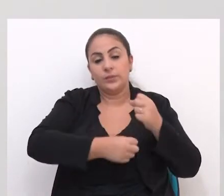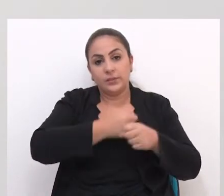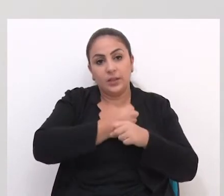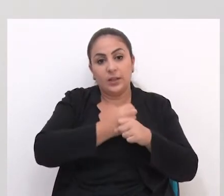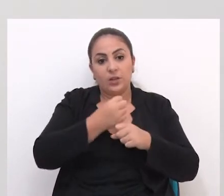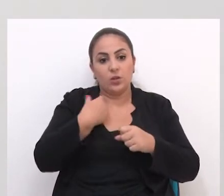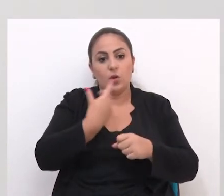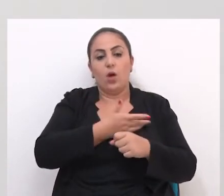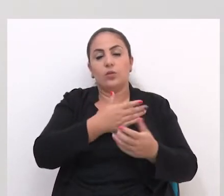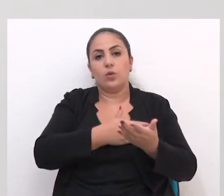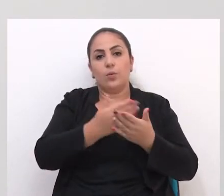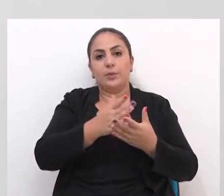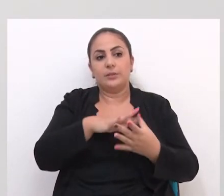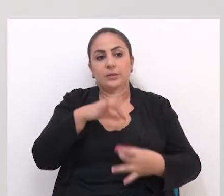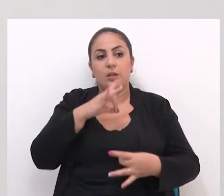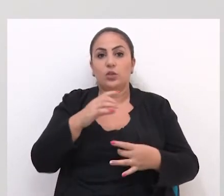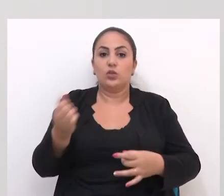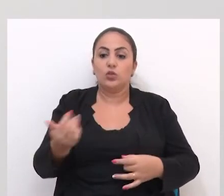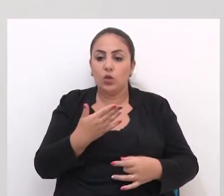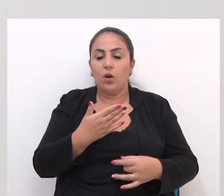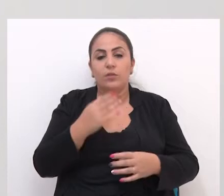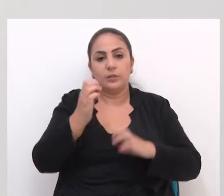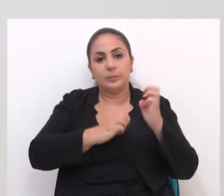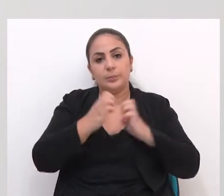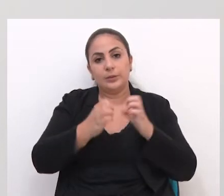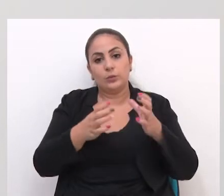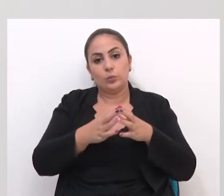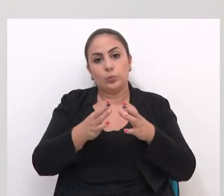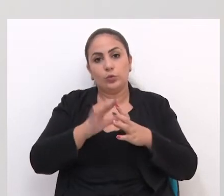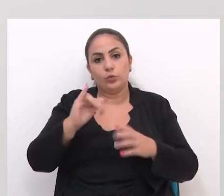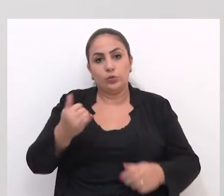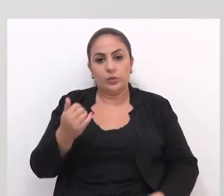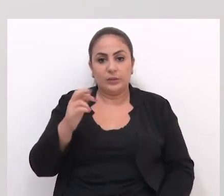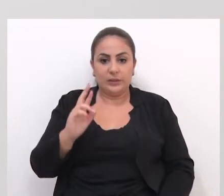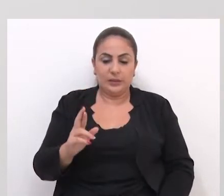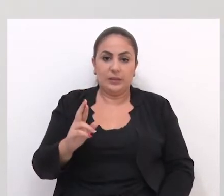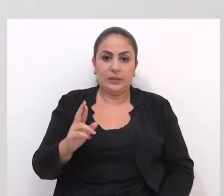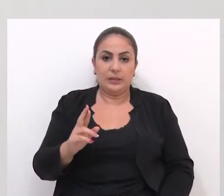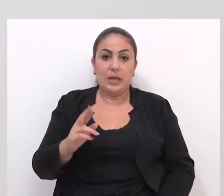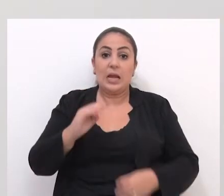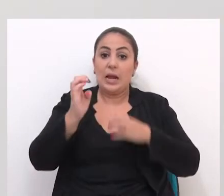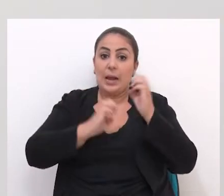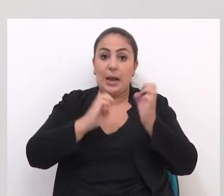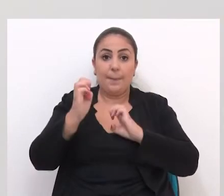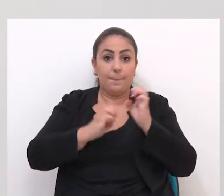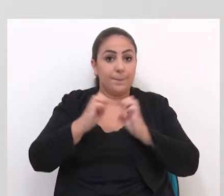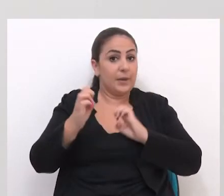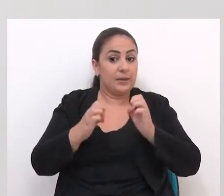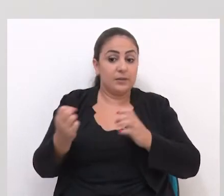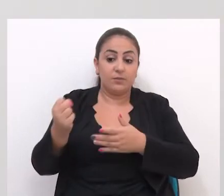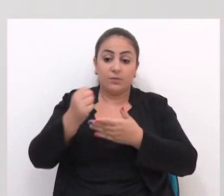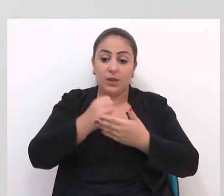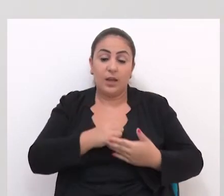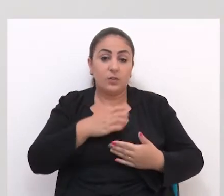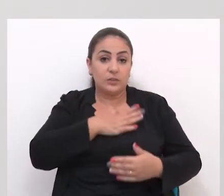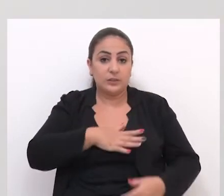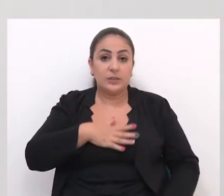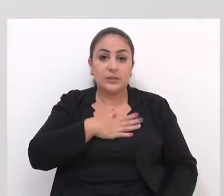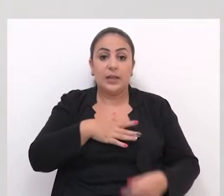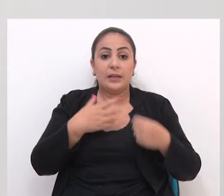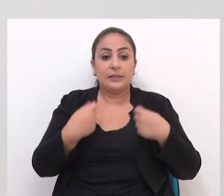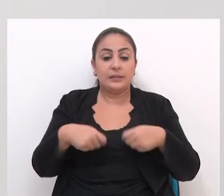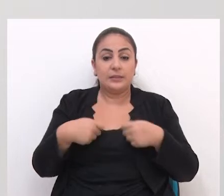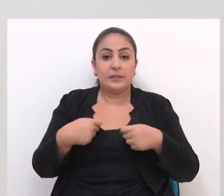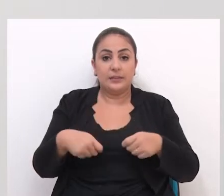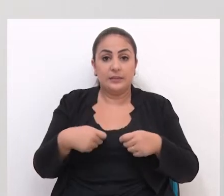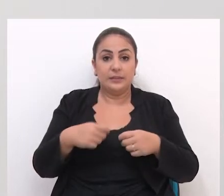anos, começamos a incorporar novas empresas no Grupo JR. São empresas que vieram a satisfazer